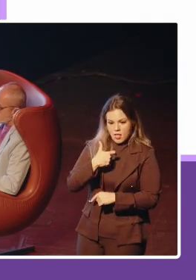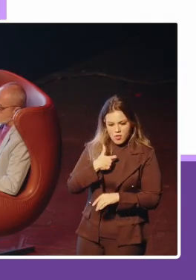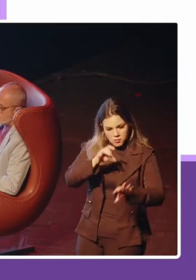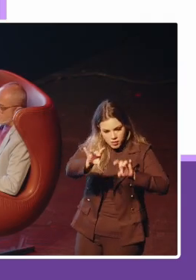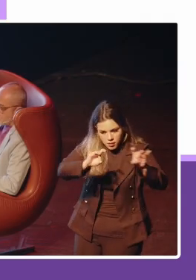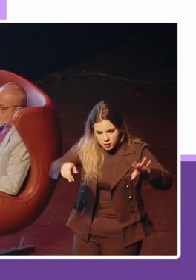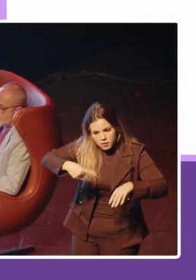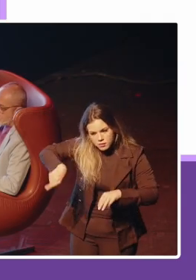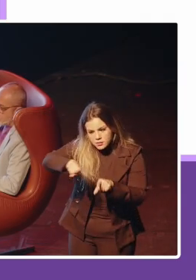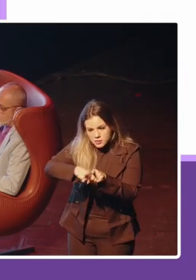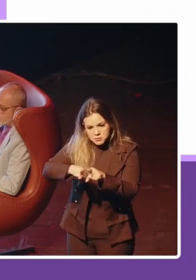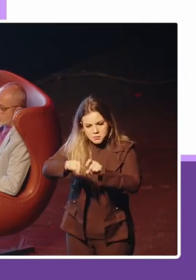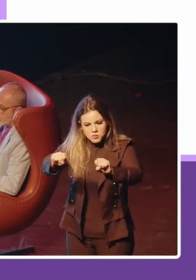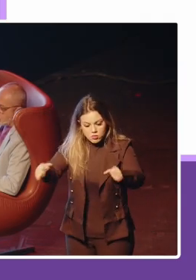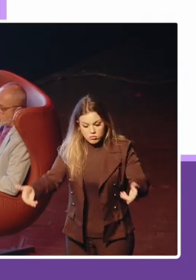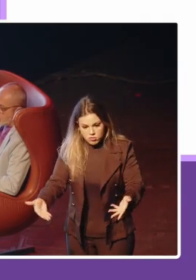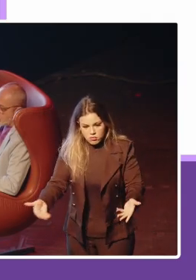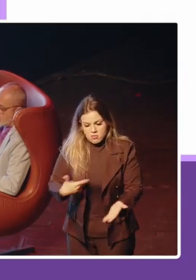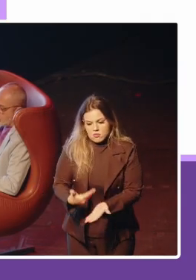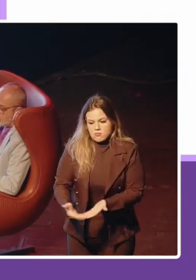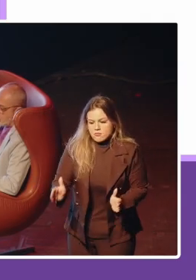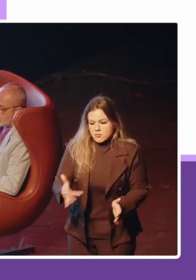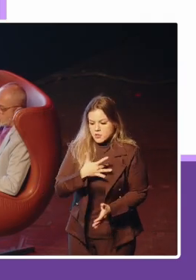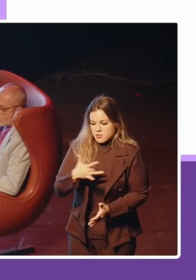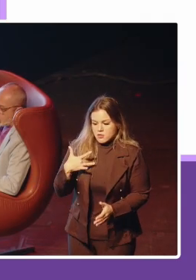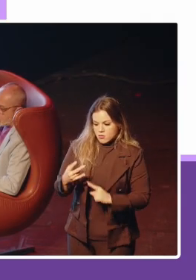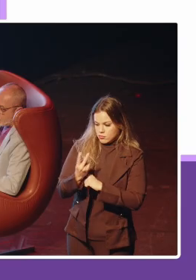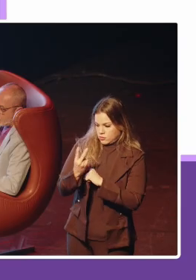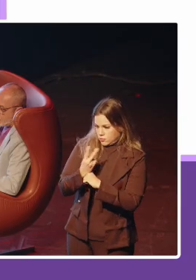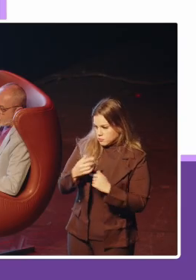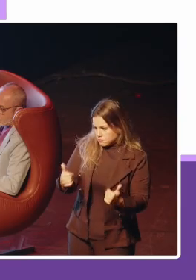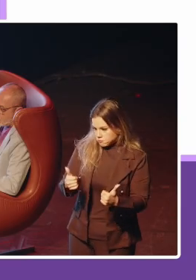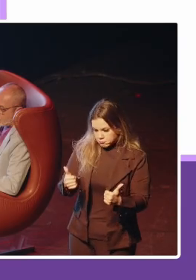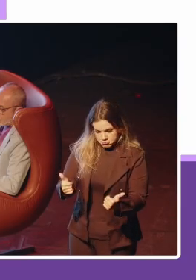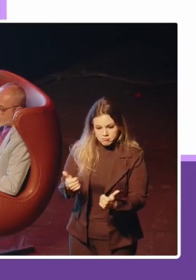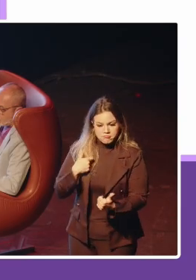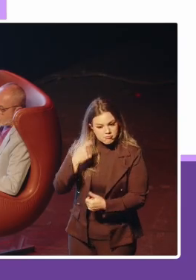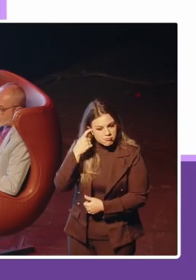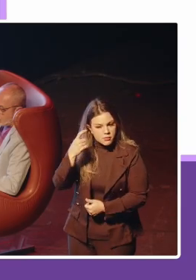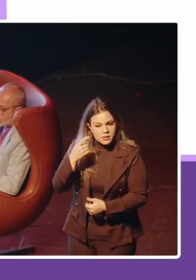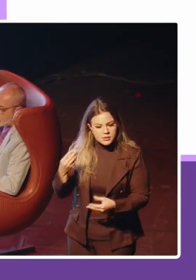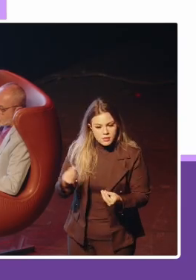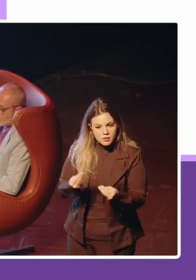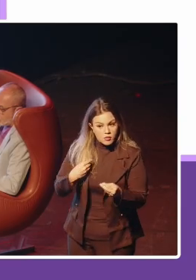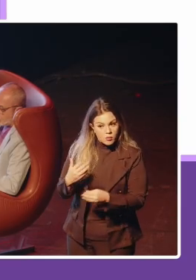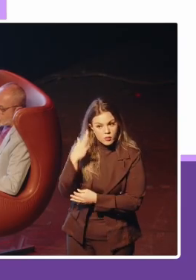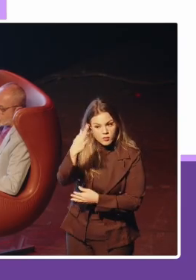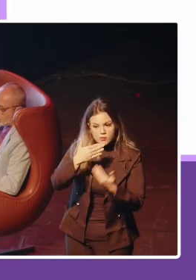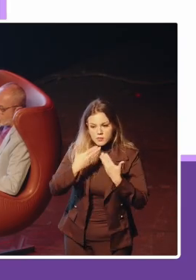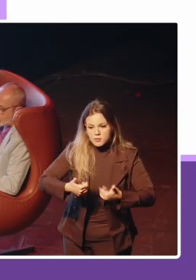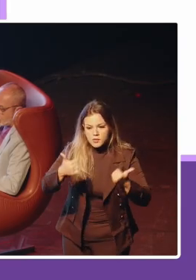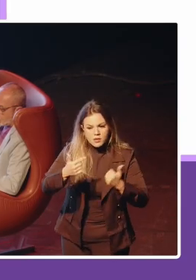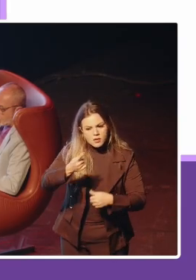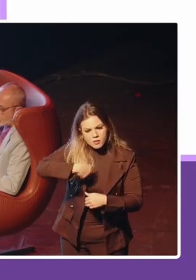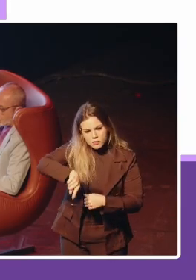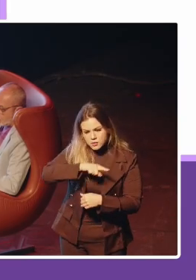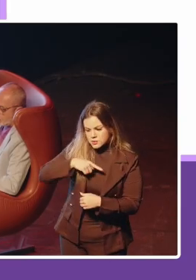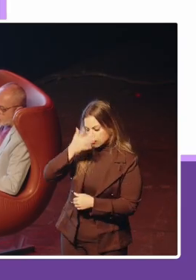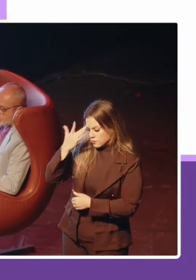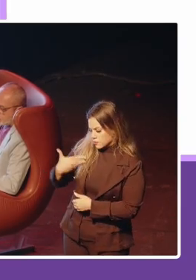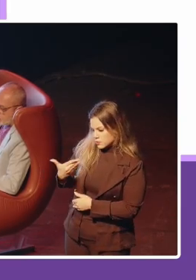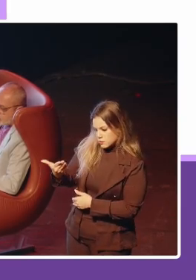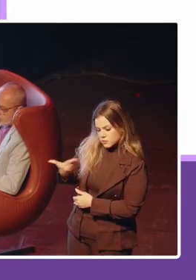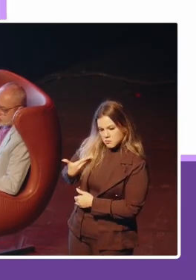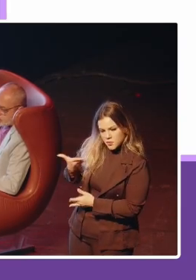aqui sentados hoje podem fazer a respeito da sua própria saúde, né? E da saúde de todas as pessoas que vocês gostam, vocês podem informar.